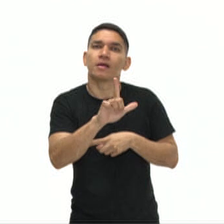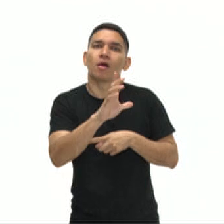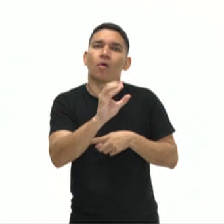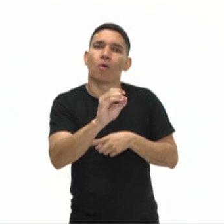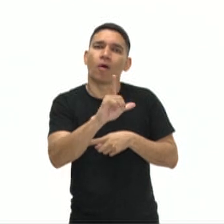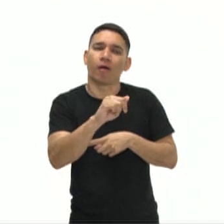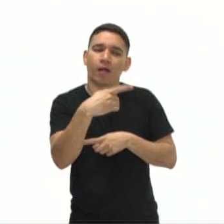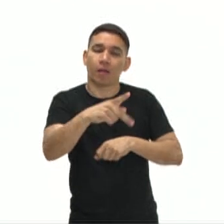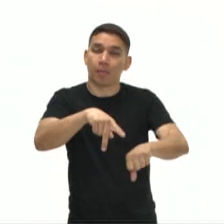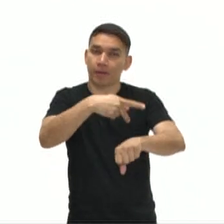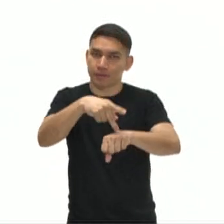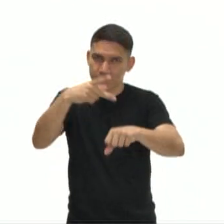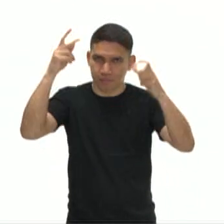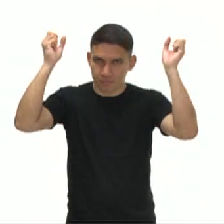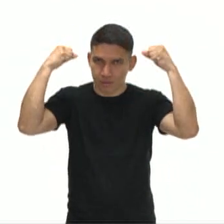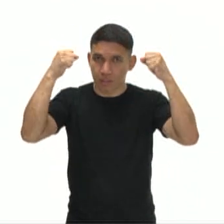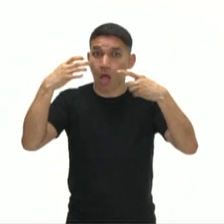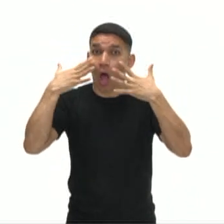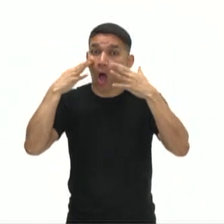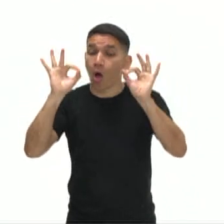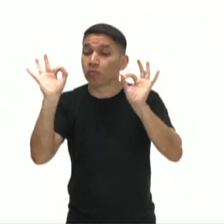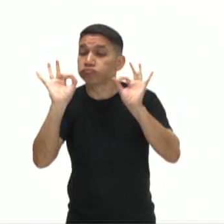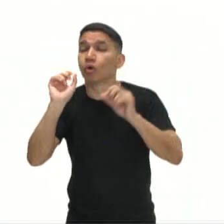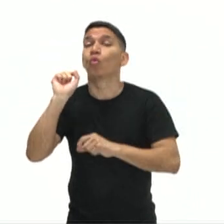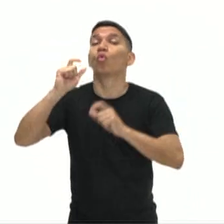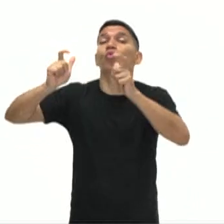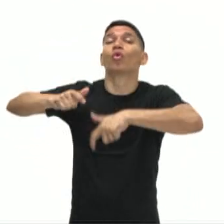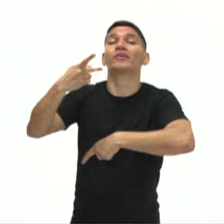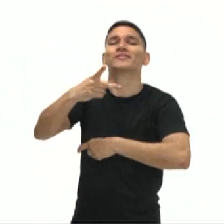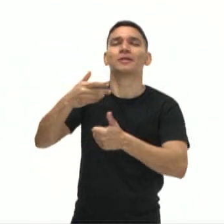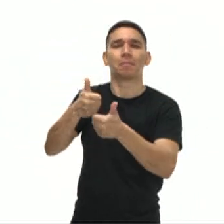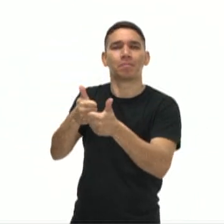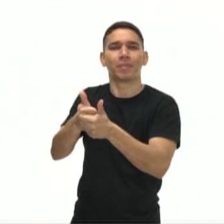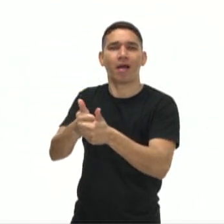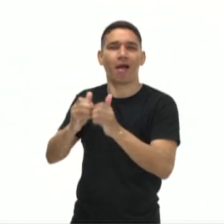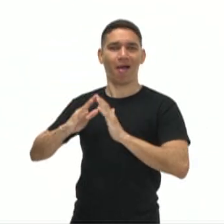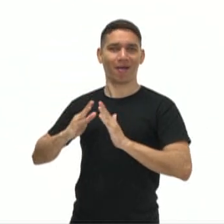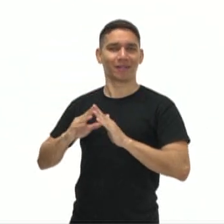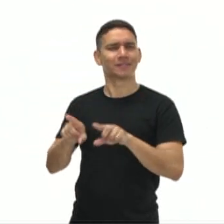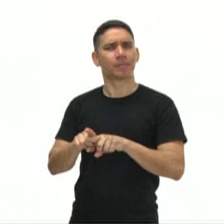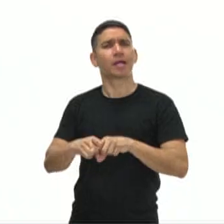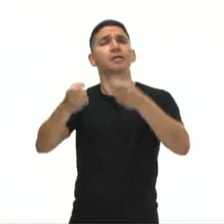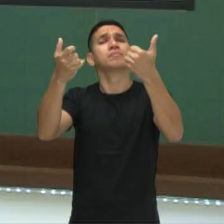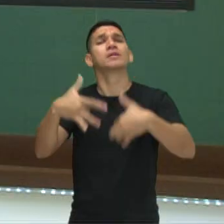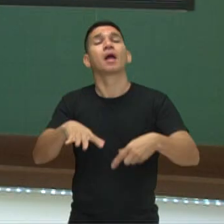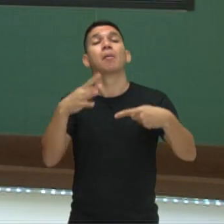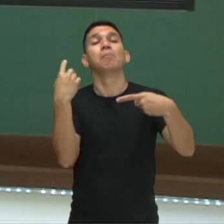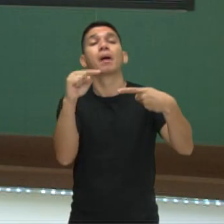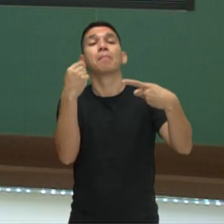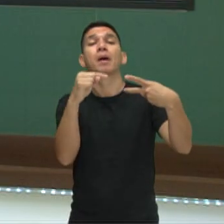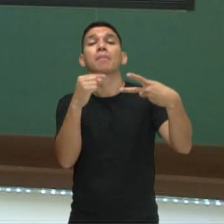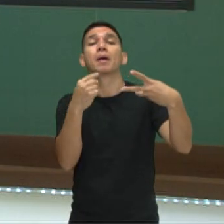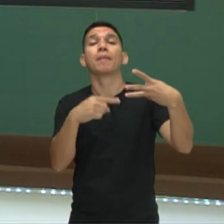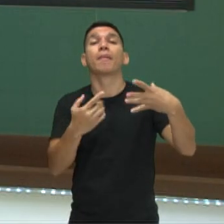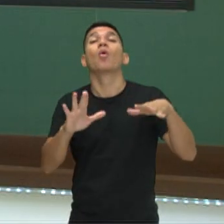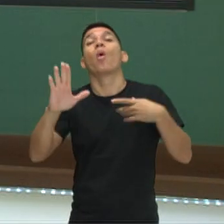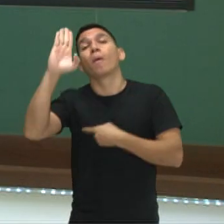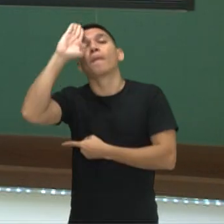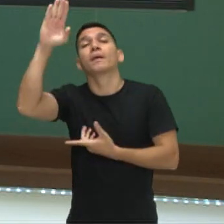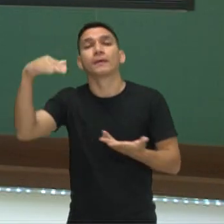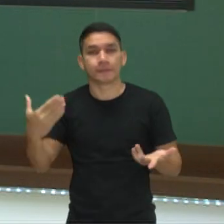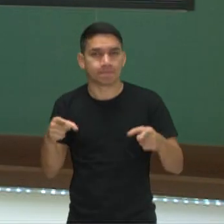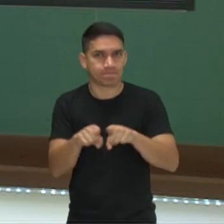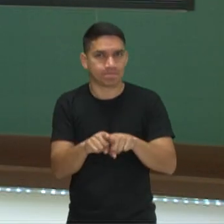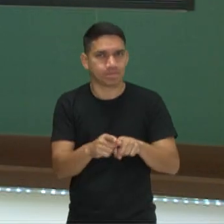descrevemos. Observe então no local onde você também vive e cite alguns produtos agrícolas que se destacam então.